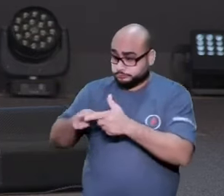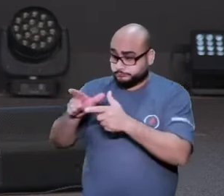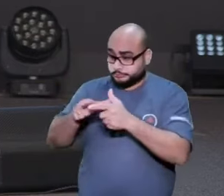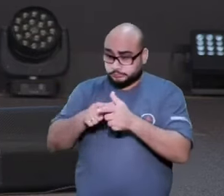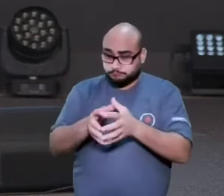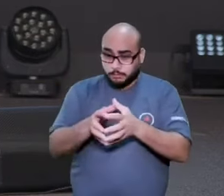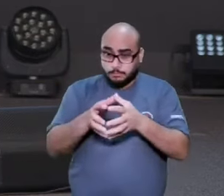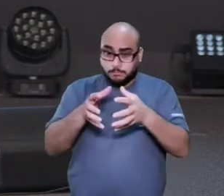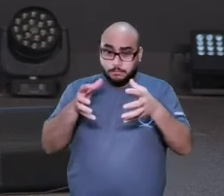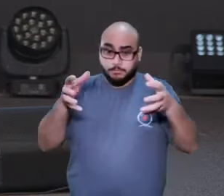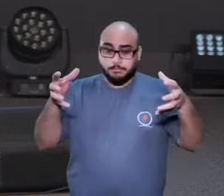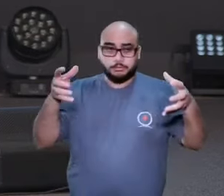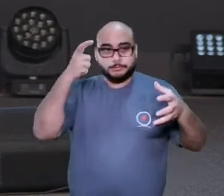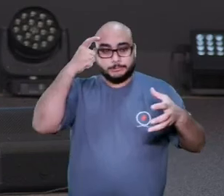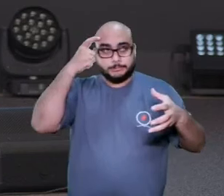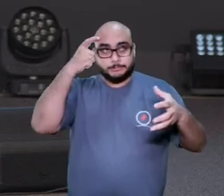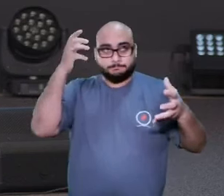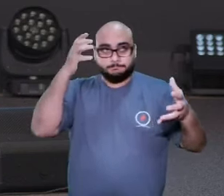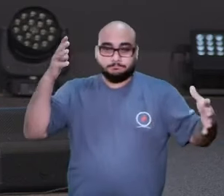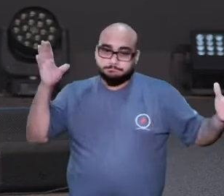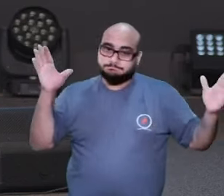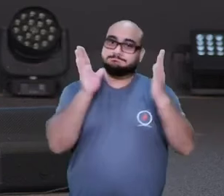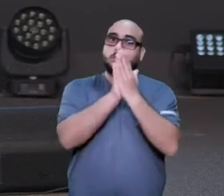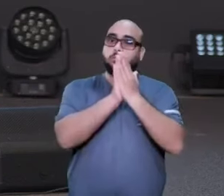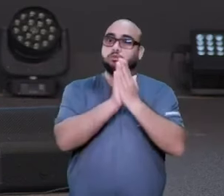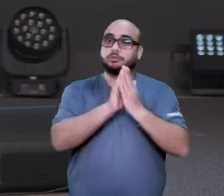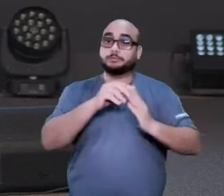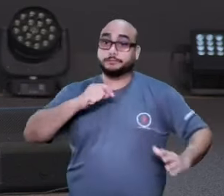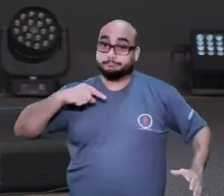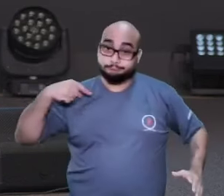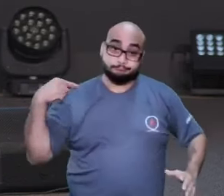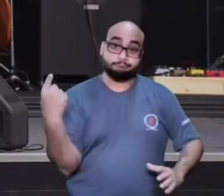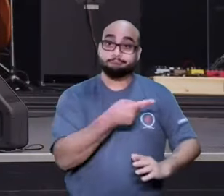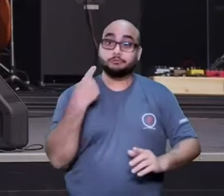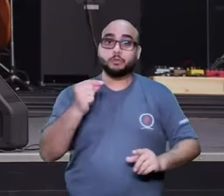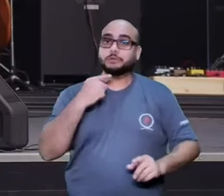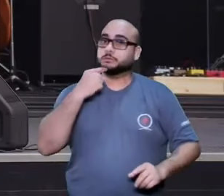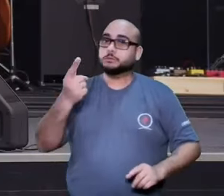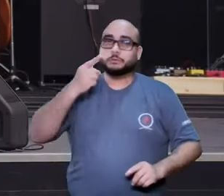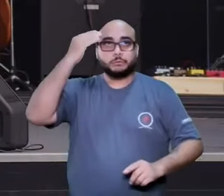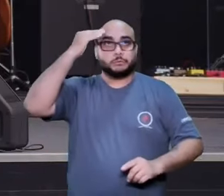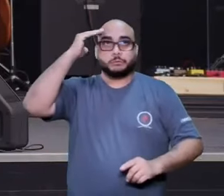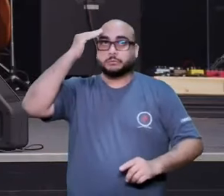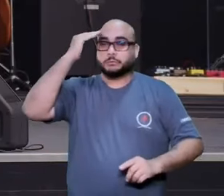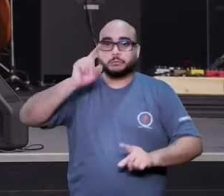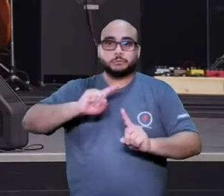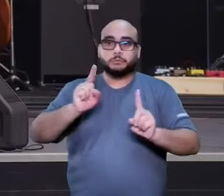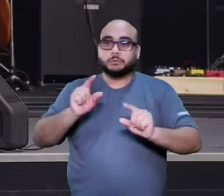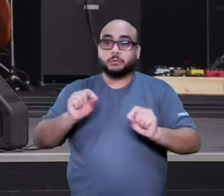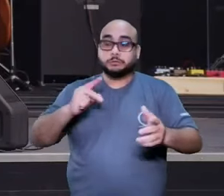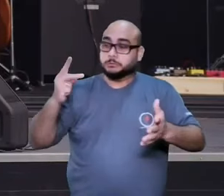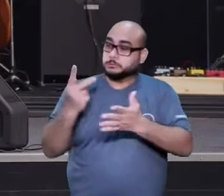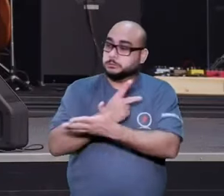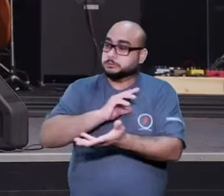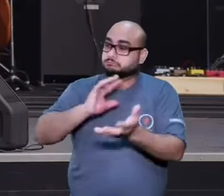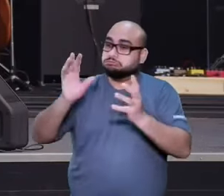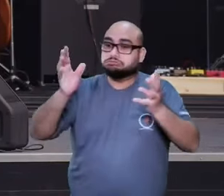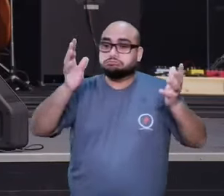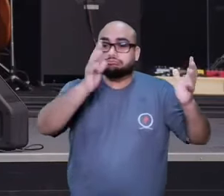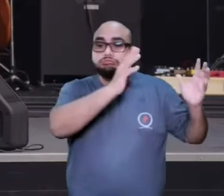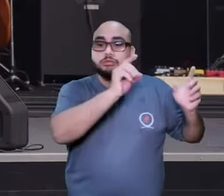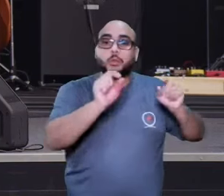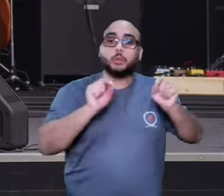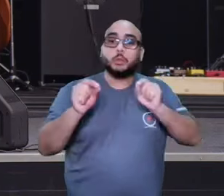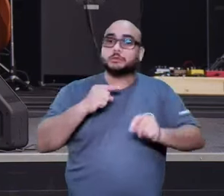adversas que a nossa mente jamais irá entender porque elas estão acontecendo